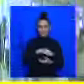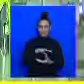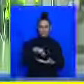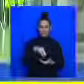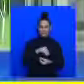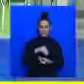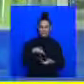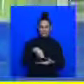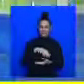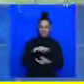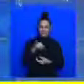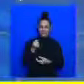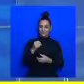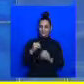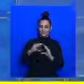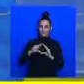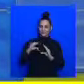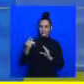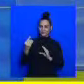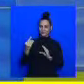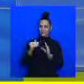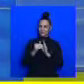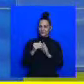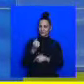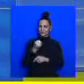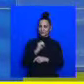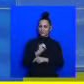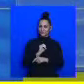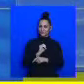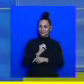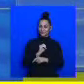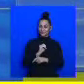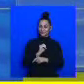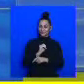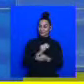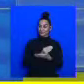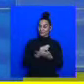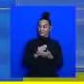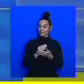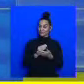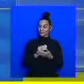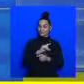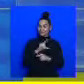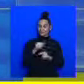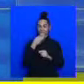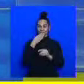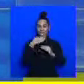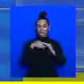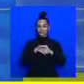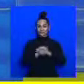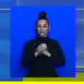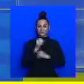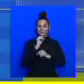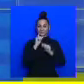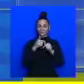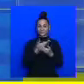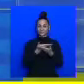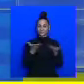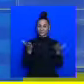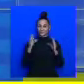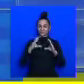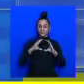Globo carregado, embaralhando 80 bolas numeradas de 0 a 80. Começou o sorteio da Time Mania. Boa sorte para